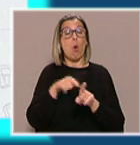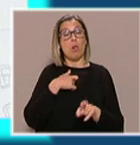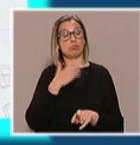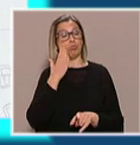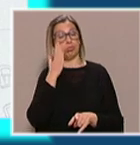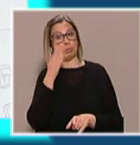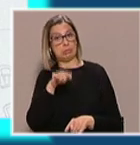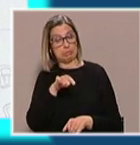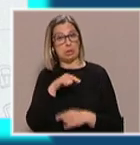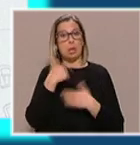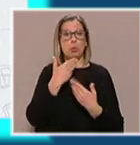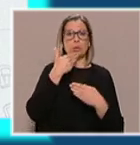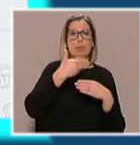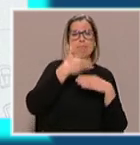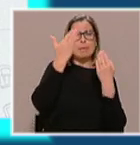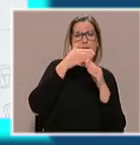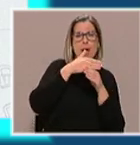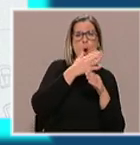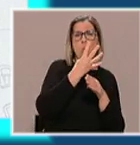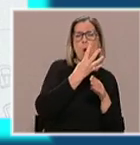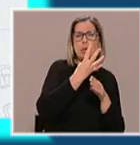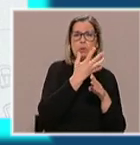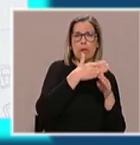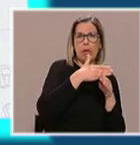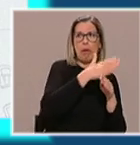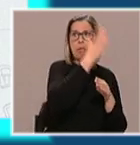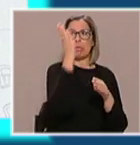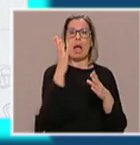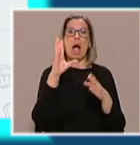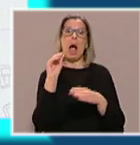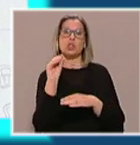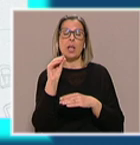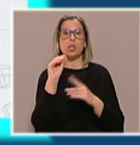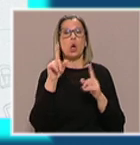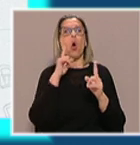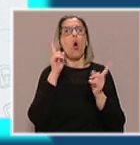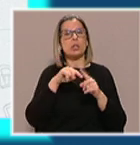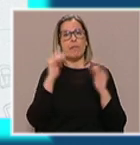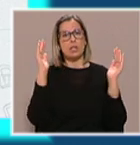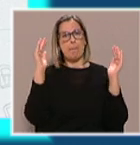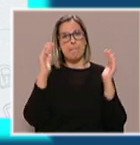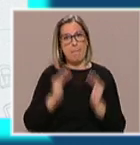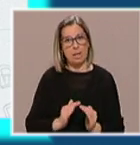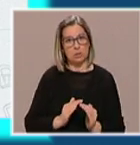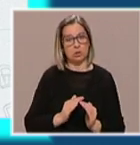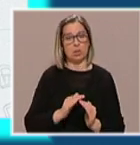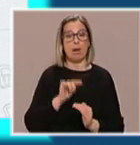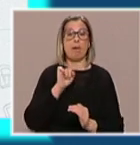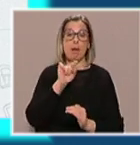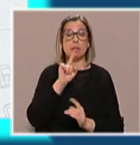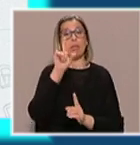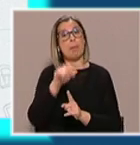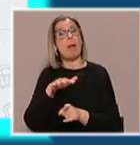10 volta a diminuir. Porém, esta hormona é também influenciada pelo nosso ciclo de